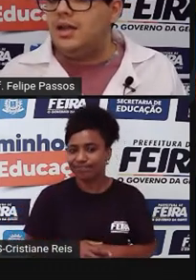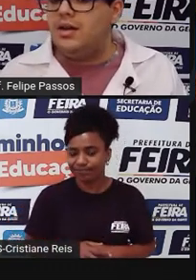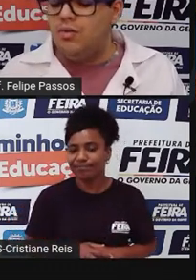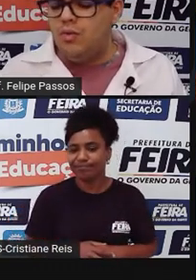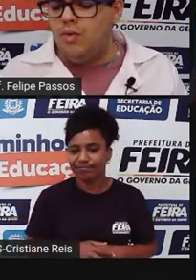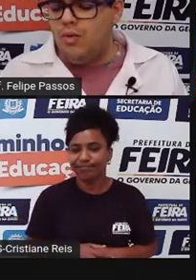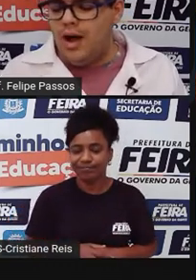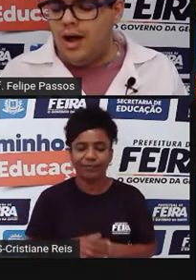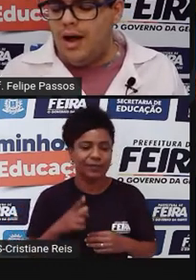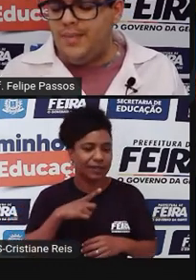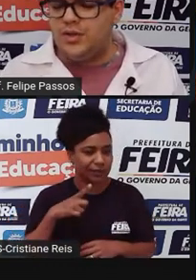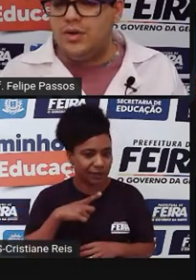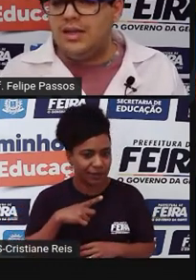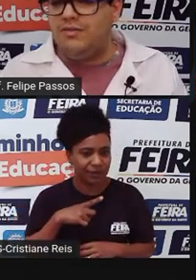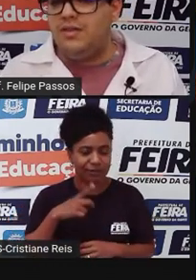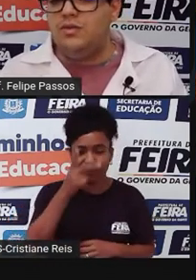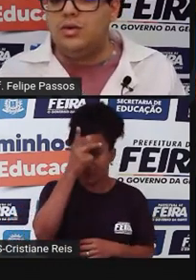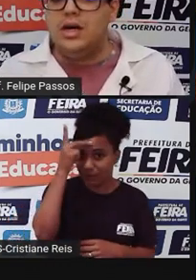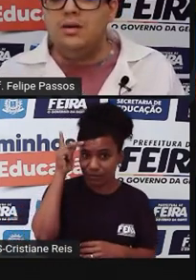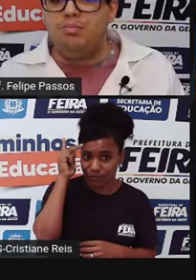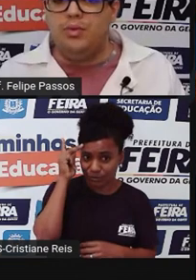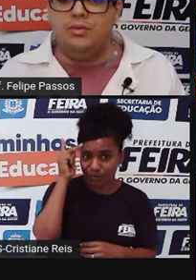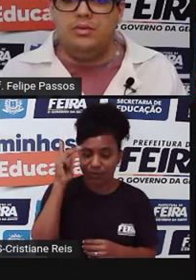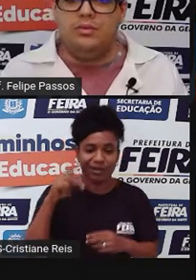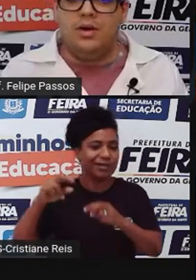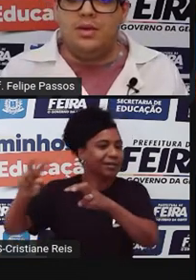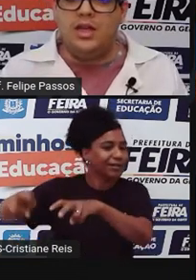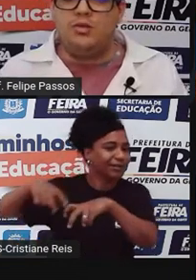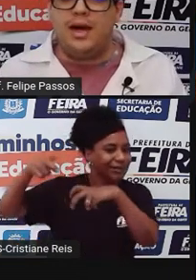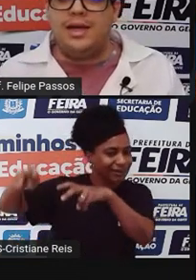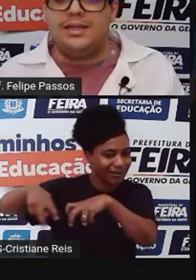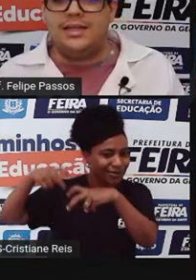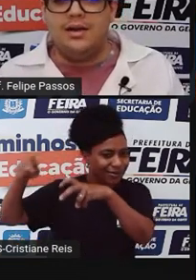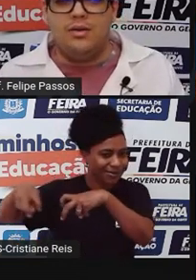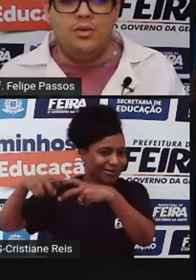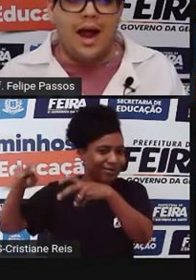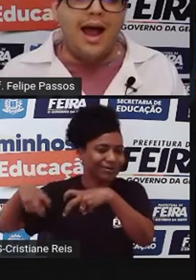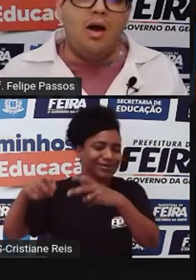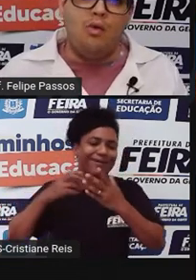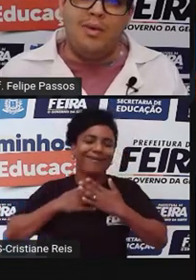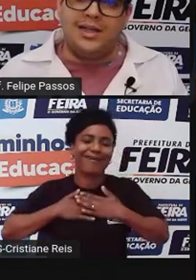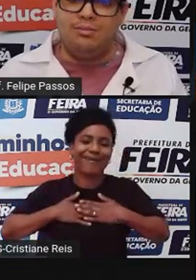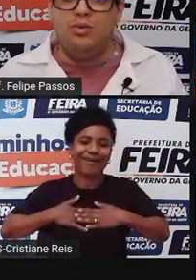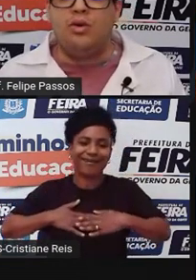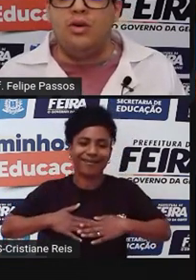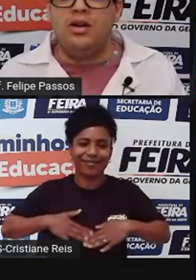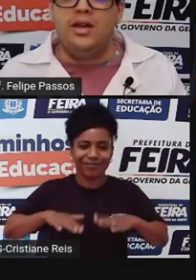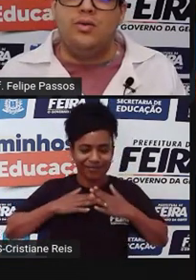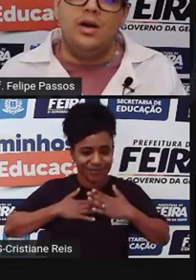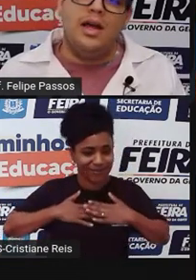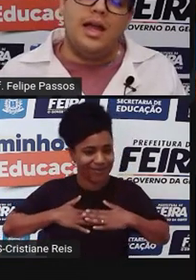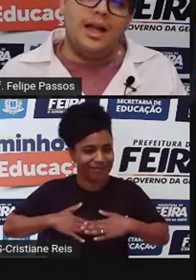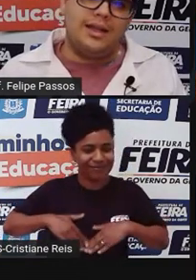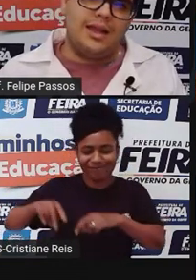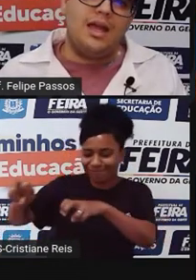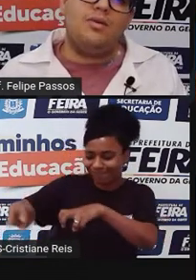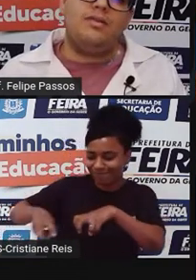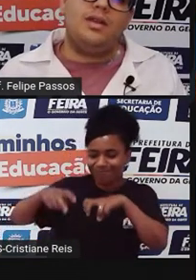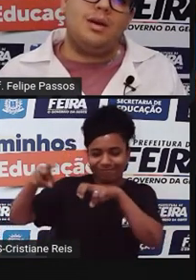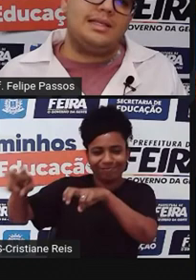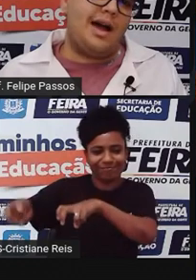associado né o a pessoa que vive no campo no ambiente mais Rural mais bucólico